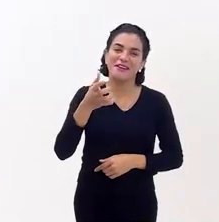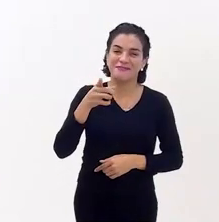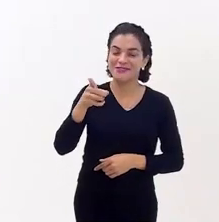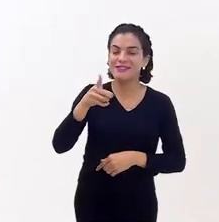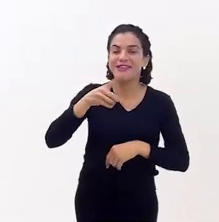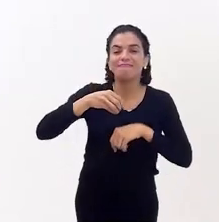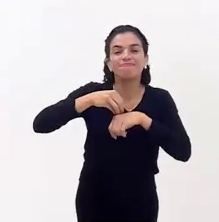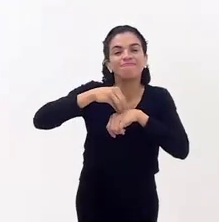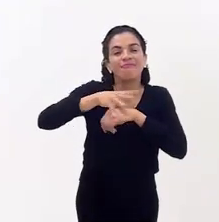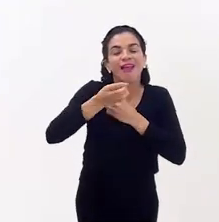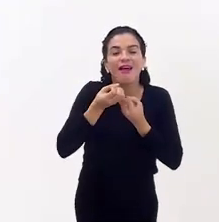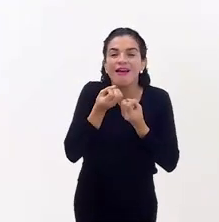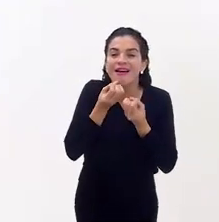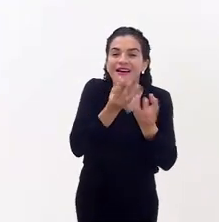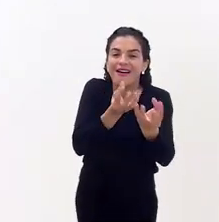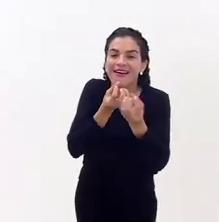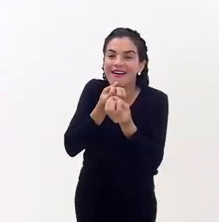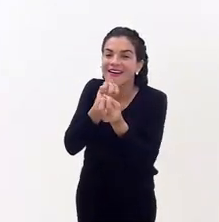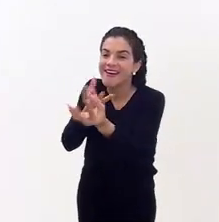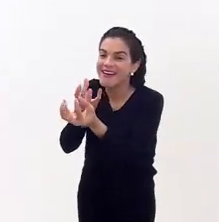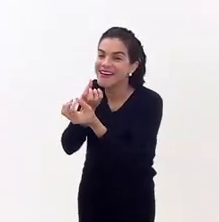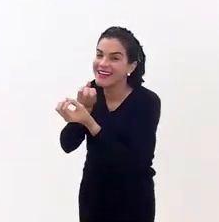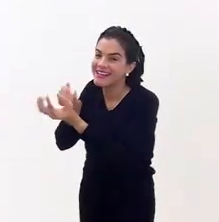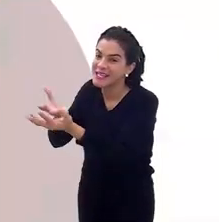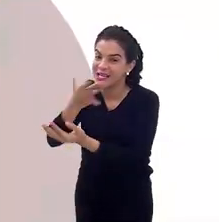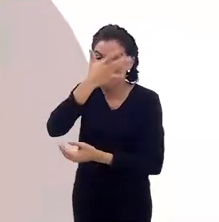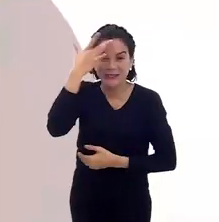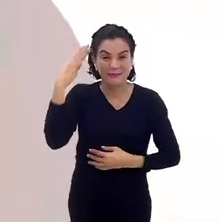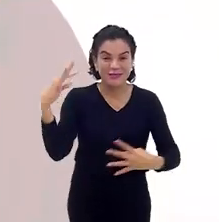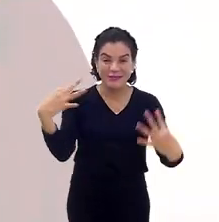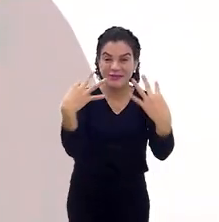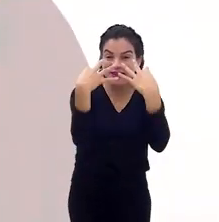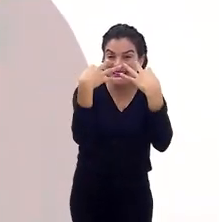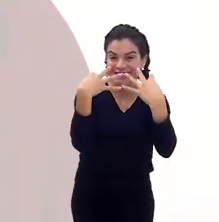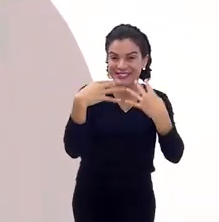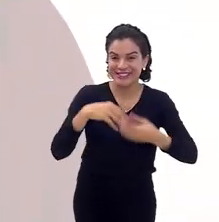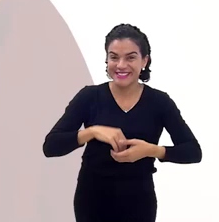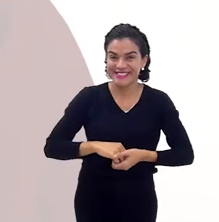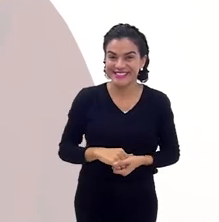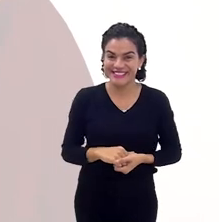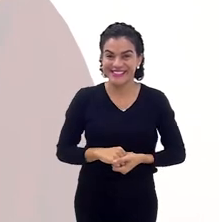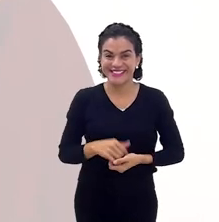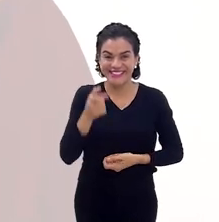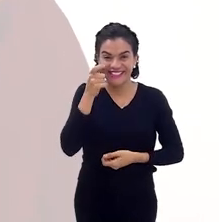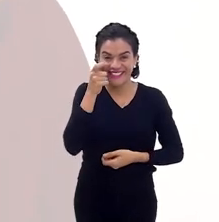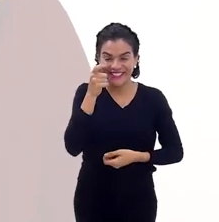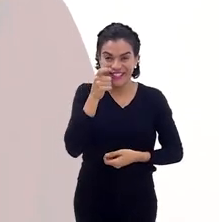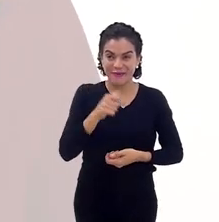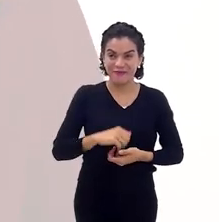muito que você deixasse uma mensagem para as pessoas que estão nos assistindo.